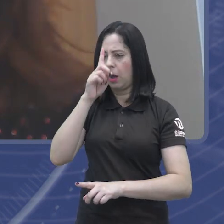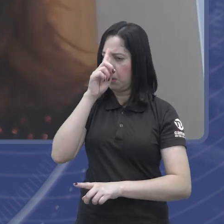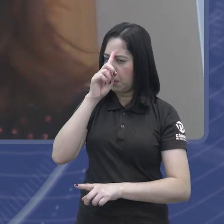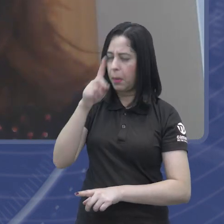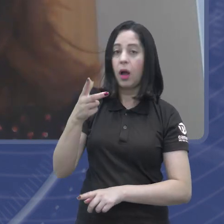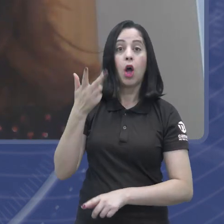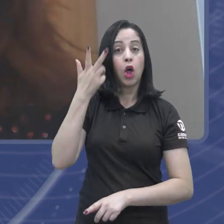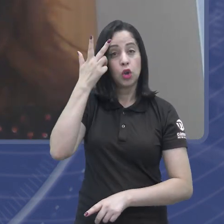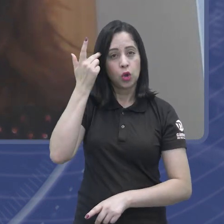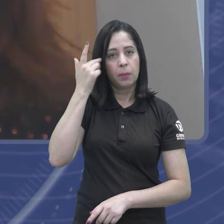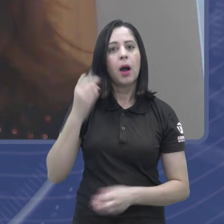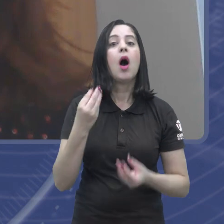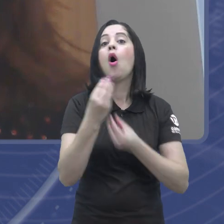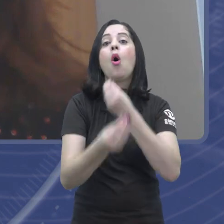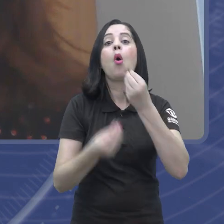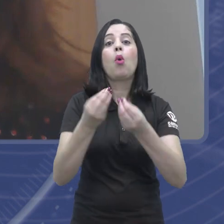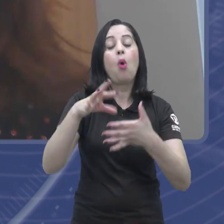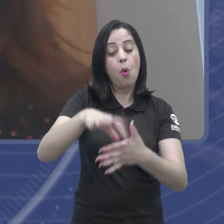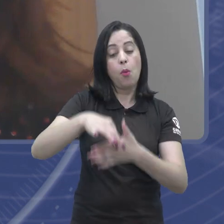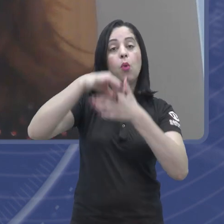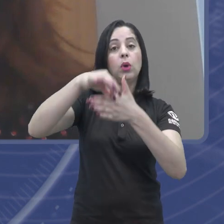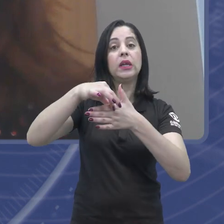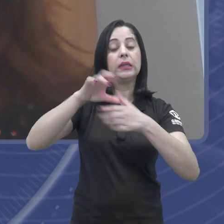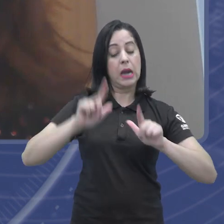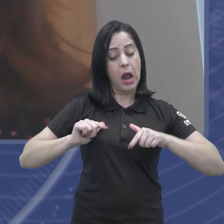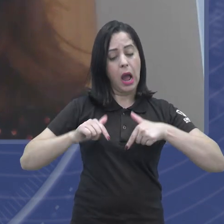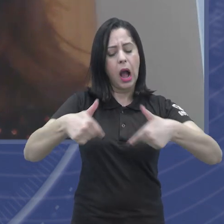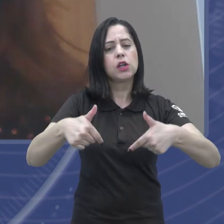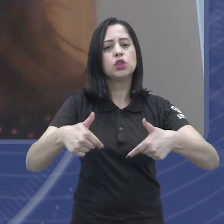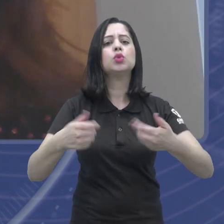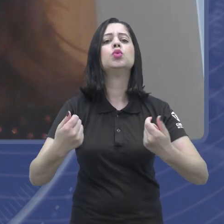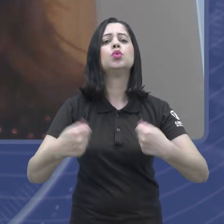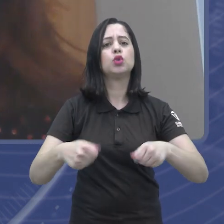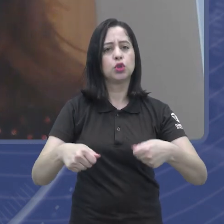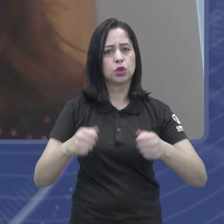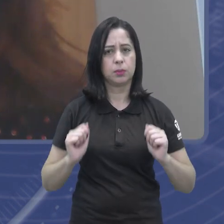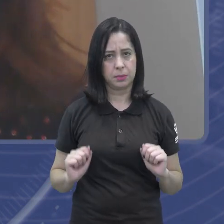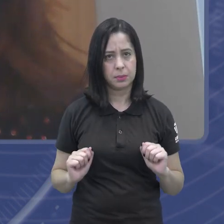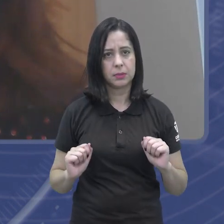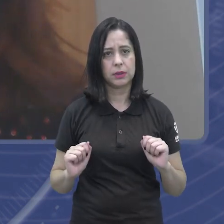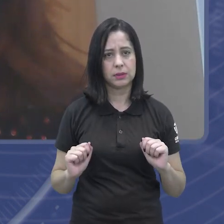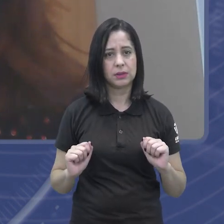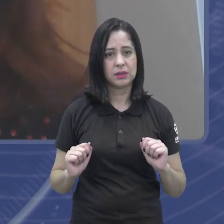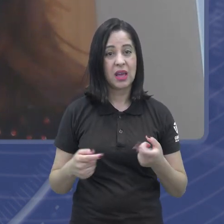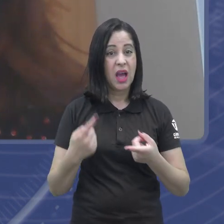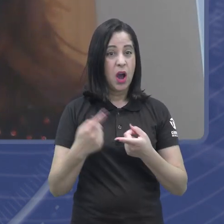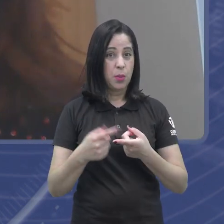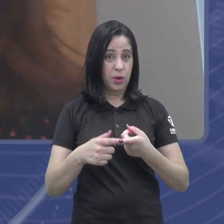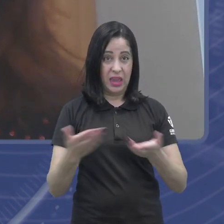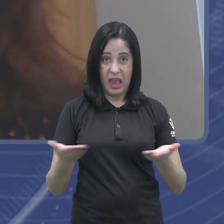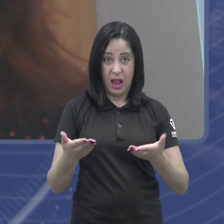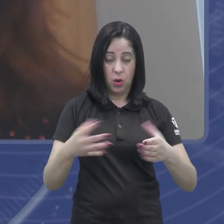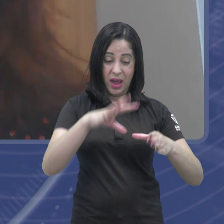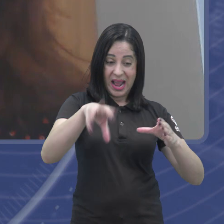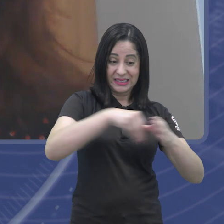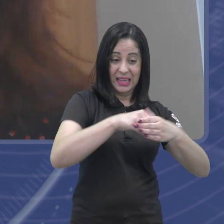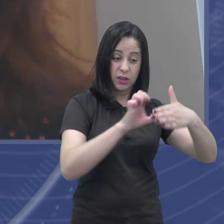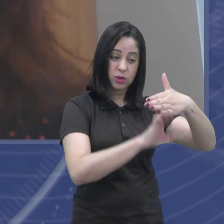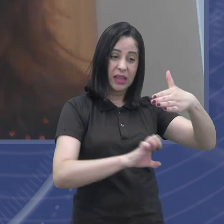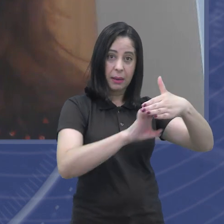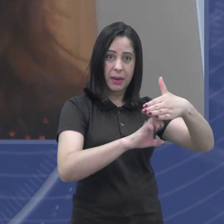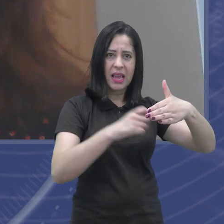agir diante dessas transformações no mercado de trabalho e também em meio às diversidade, né? Em meio a